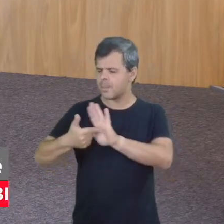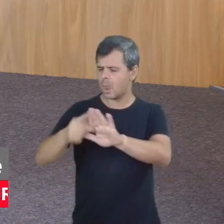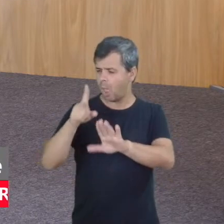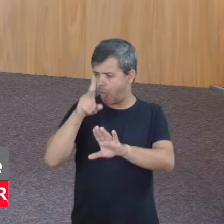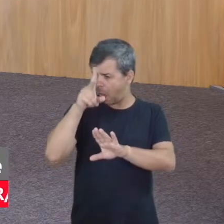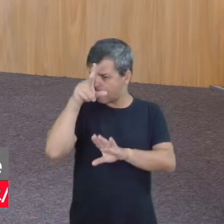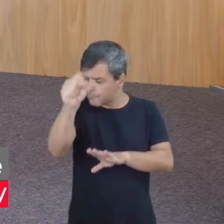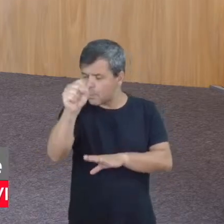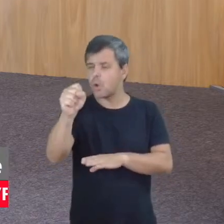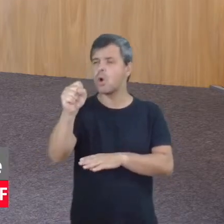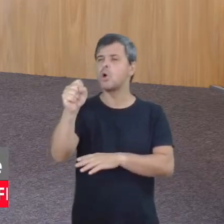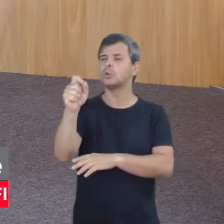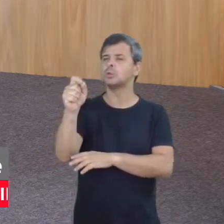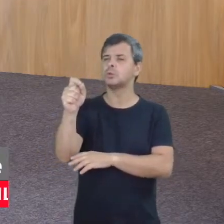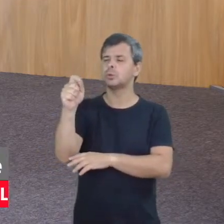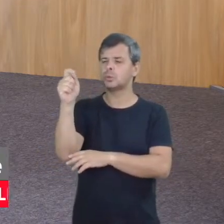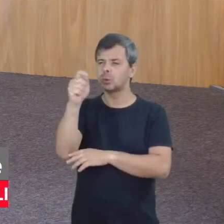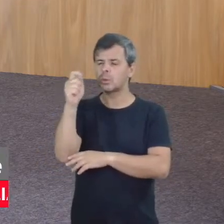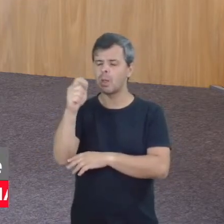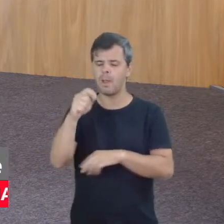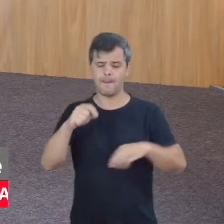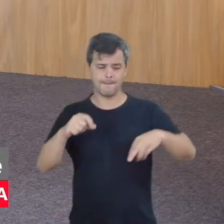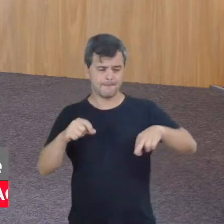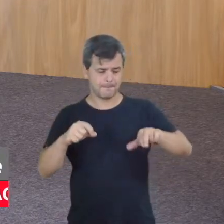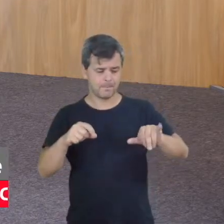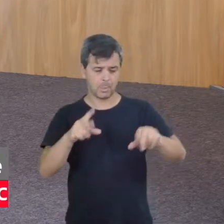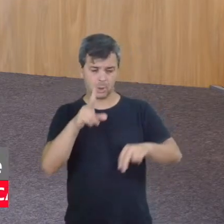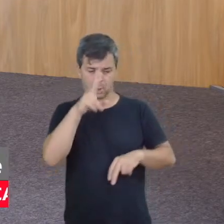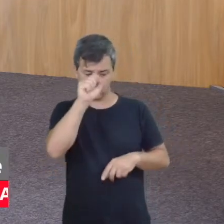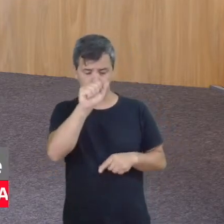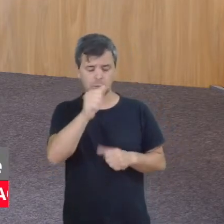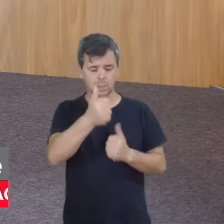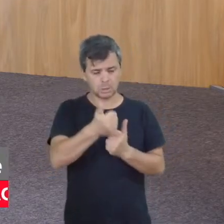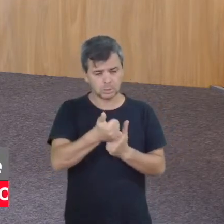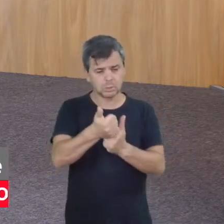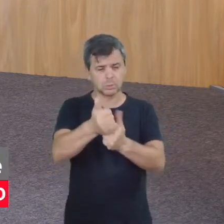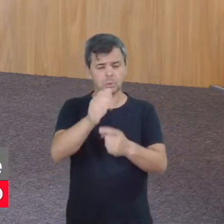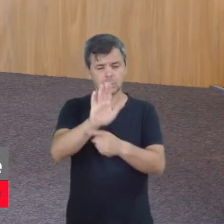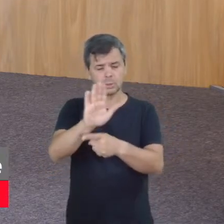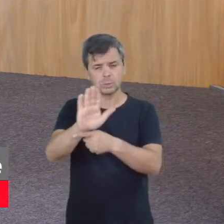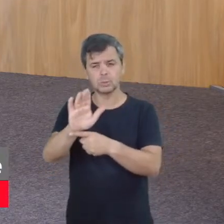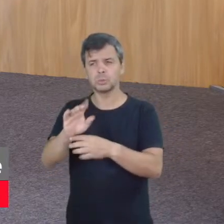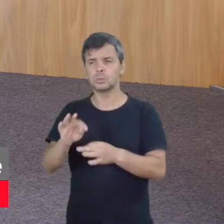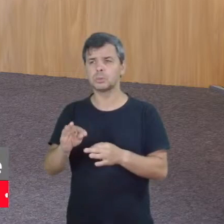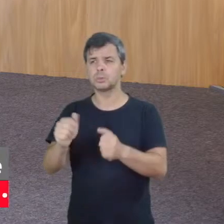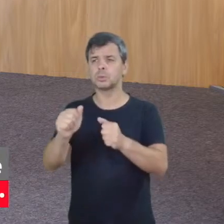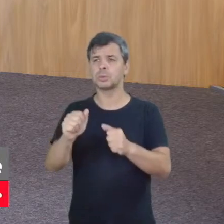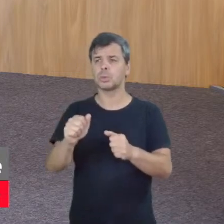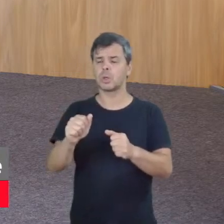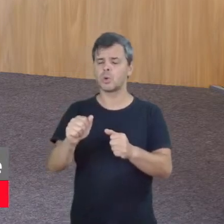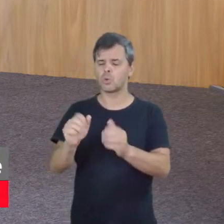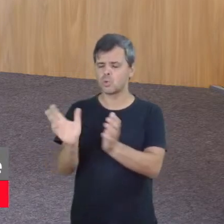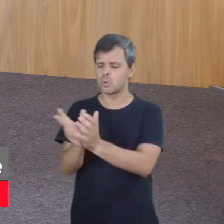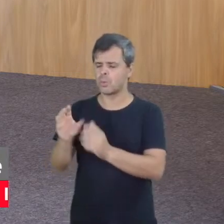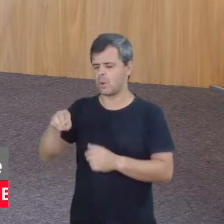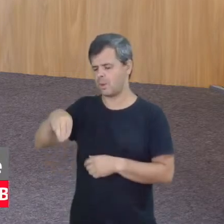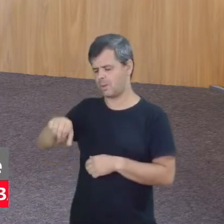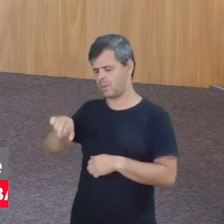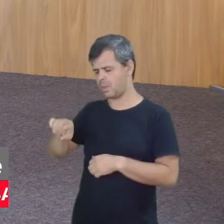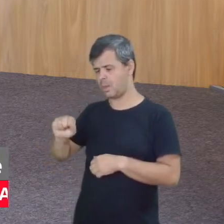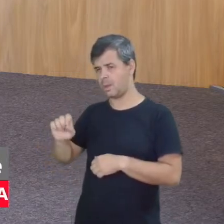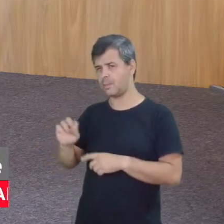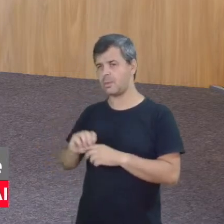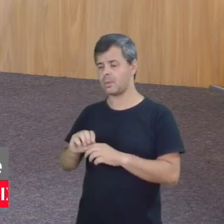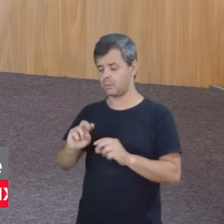força no Rio Grande do Sul, Marcos Milton desejando também força aqui, solidariedade aos companheiros do MST aqui no